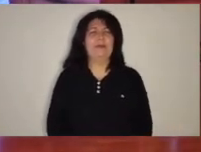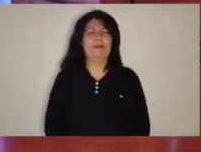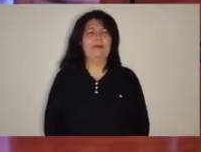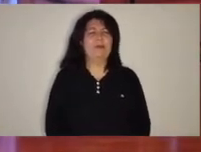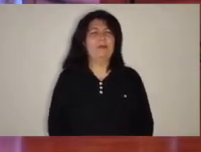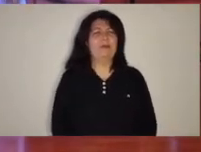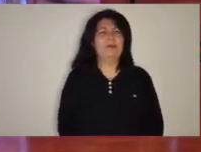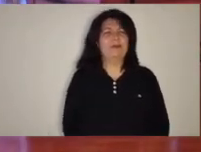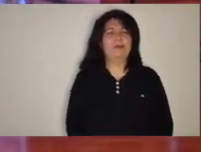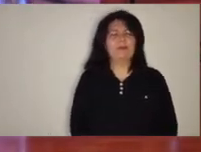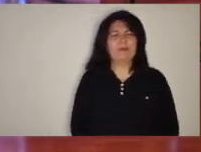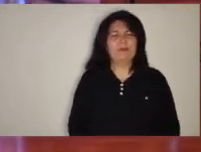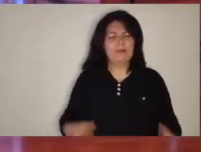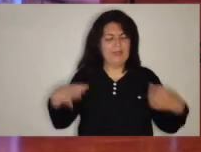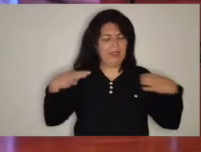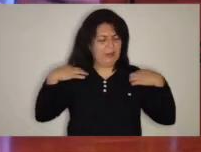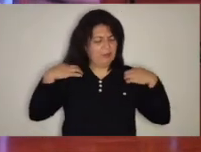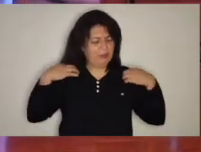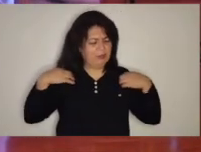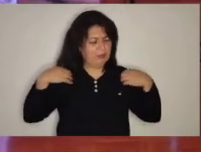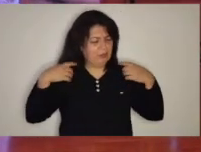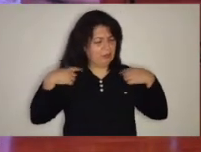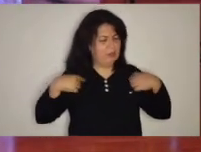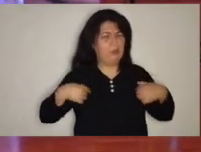entrar. Eu já coloquei